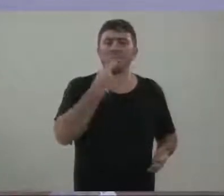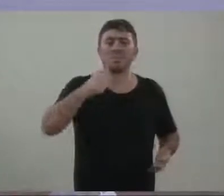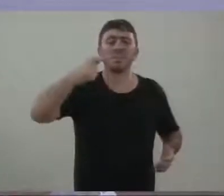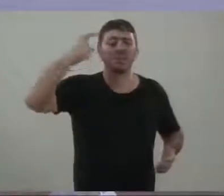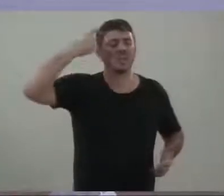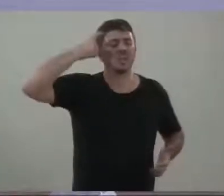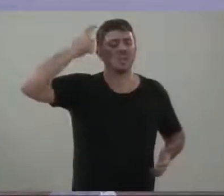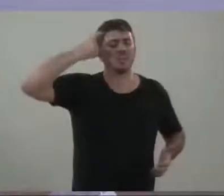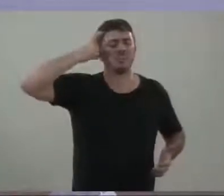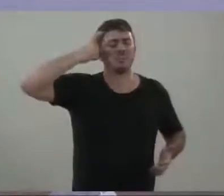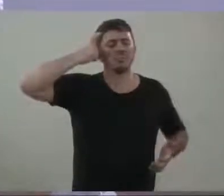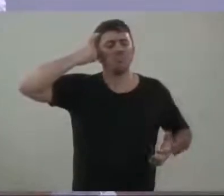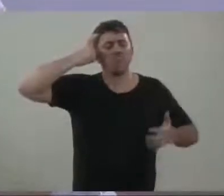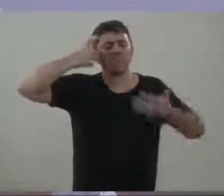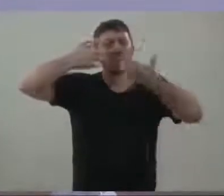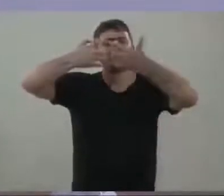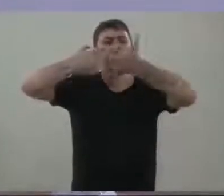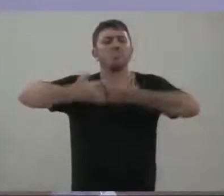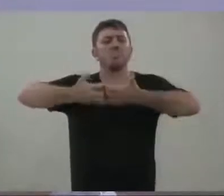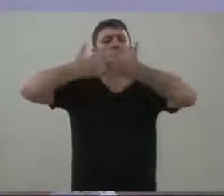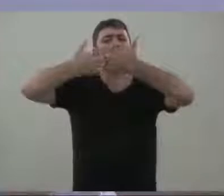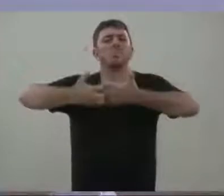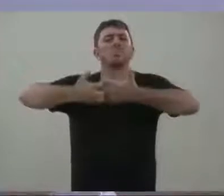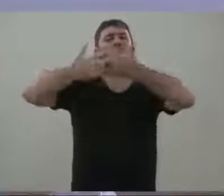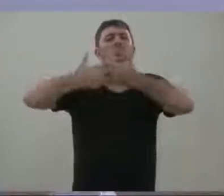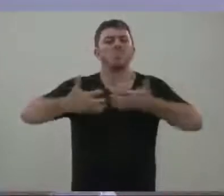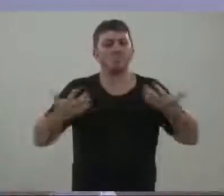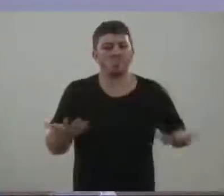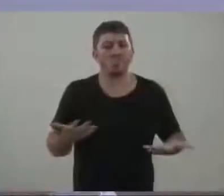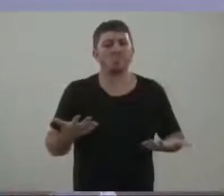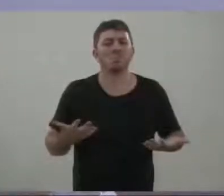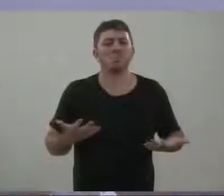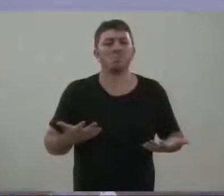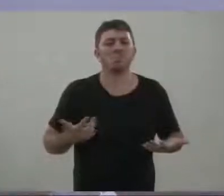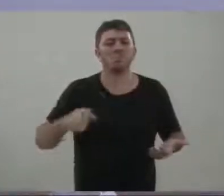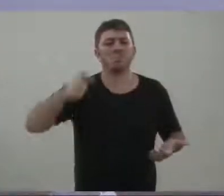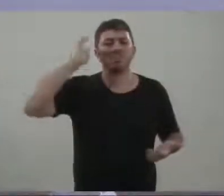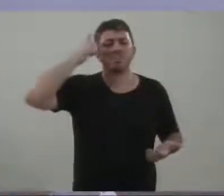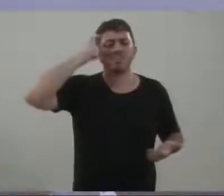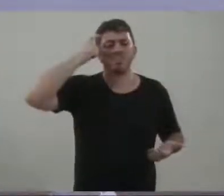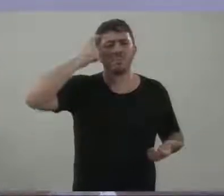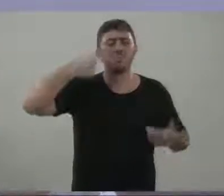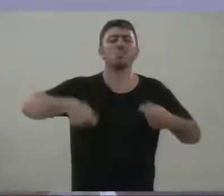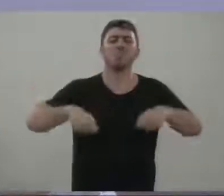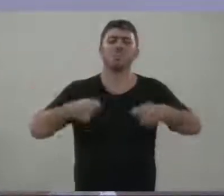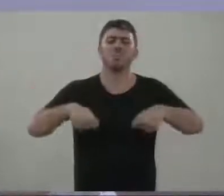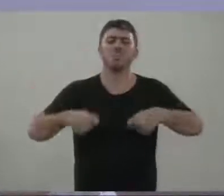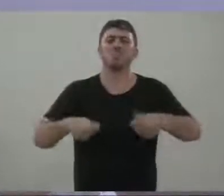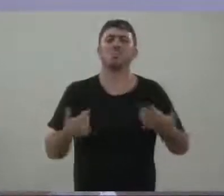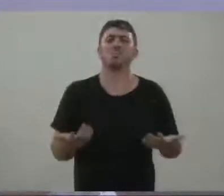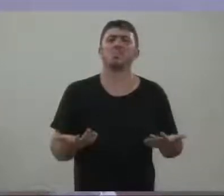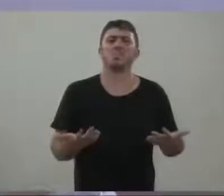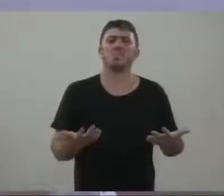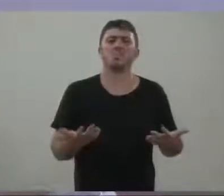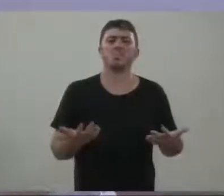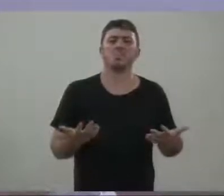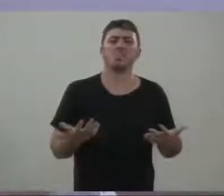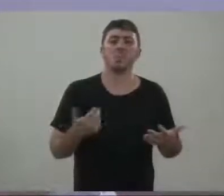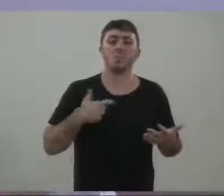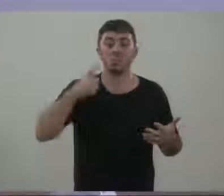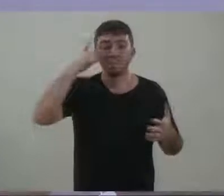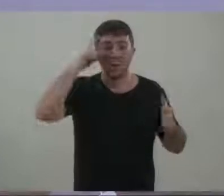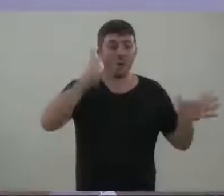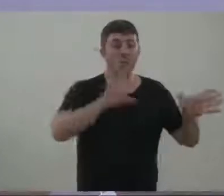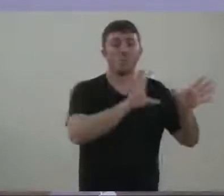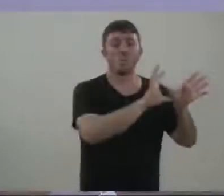isso? A palavra reflexão nessa casa constantemente vem à tona. Nós vamos refletir, mas vamos refletir num contexto